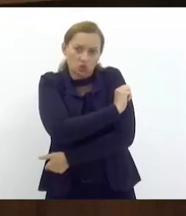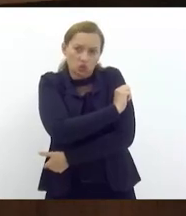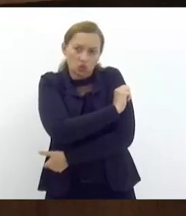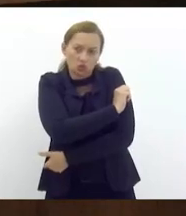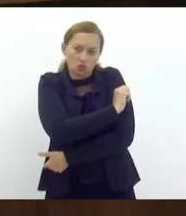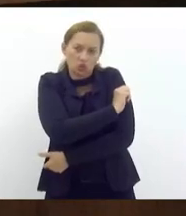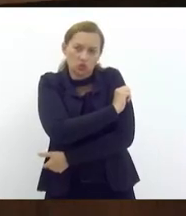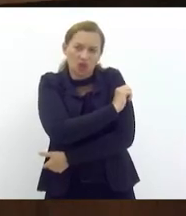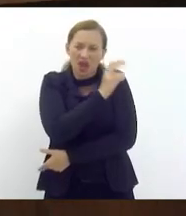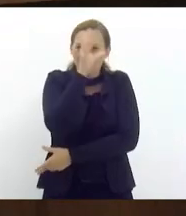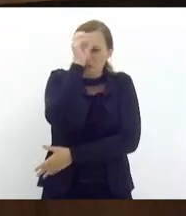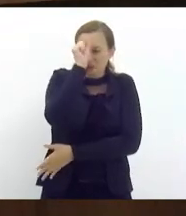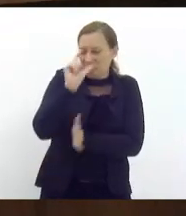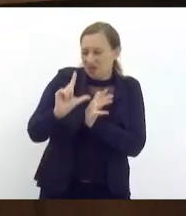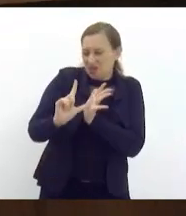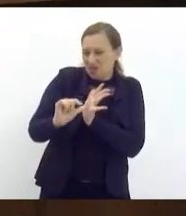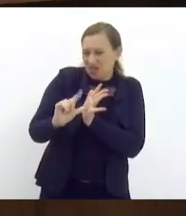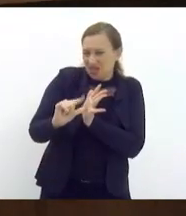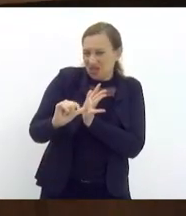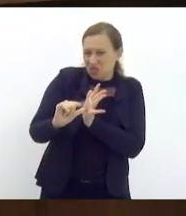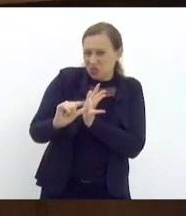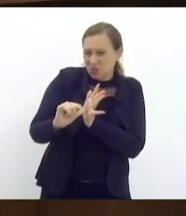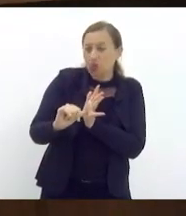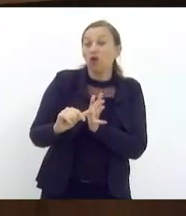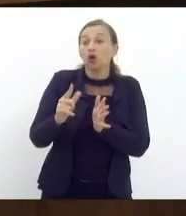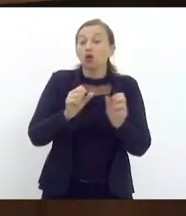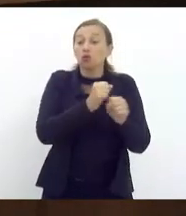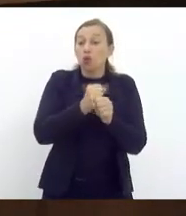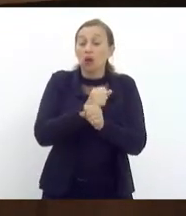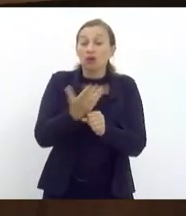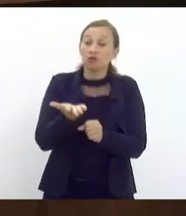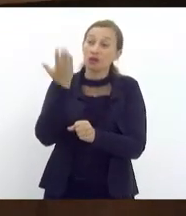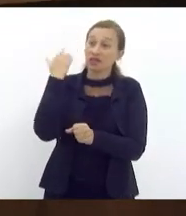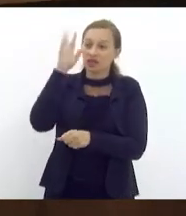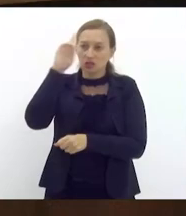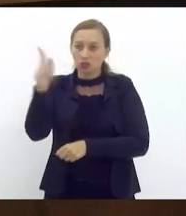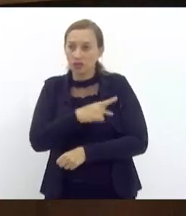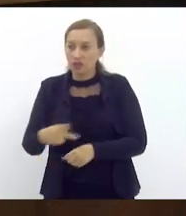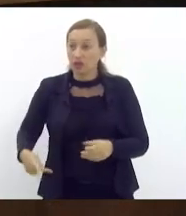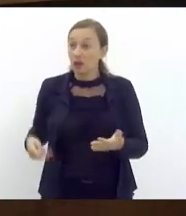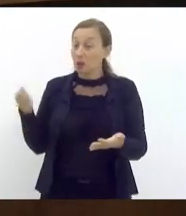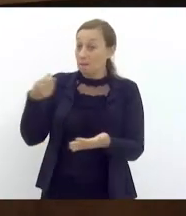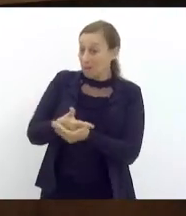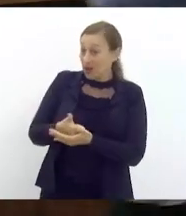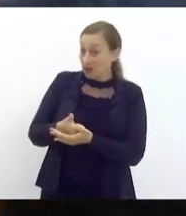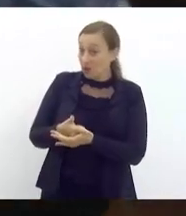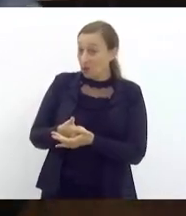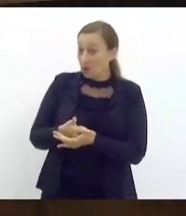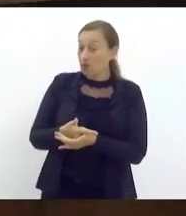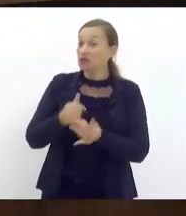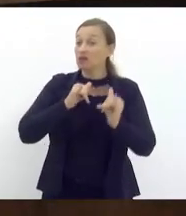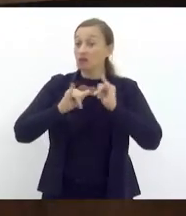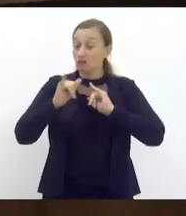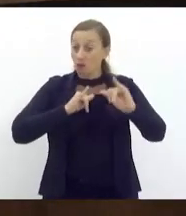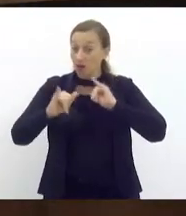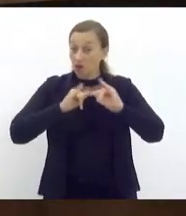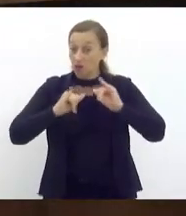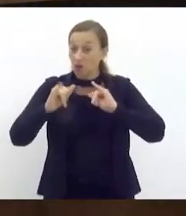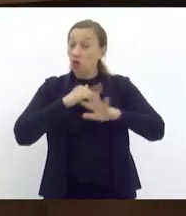de ensino um atraso a gente no ano passado Presidente pagou e os são Dados que todo deputado